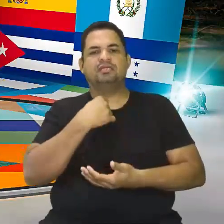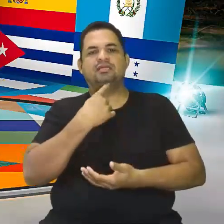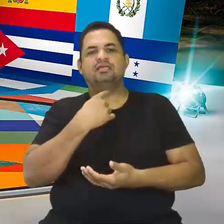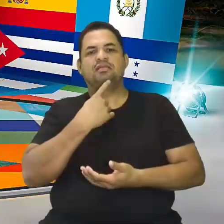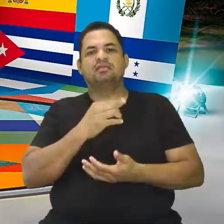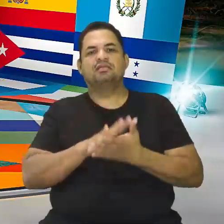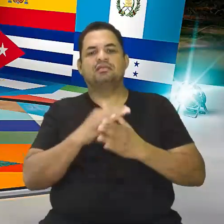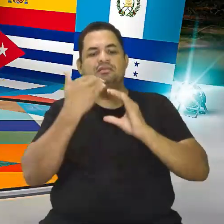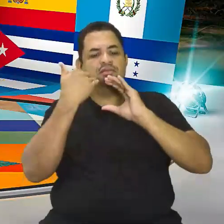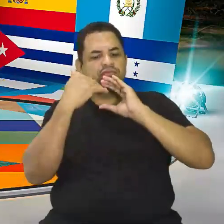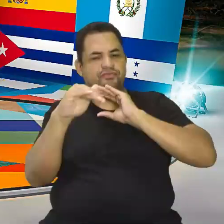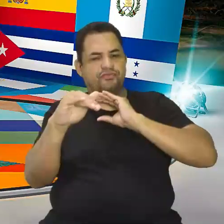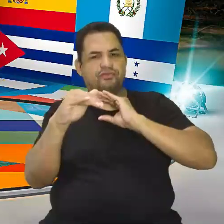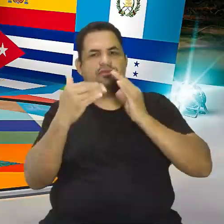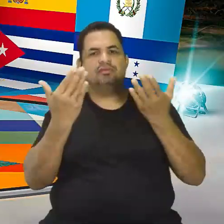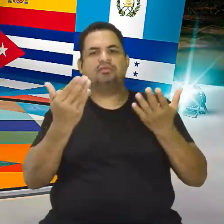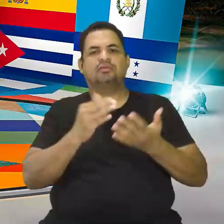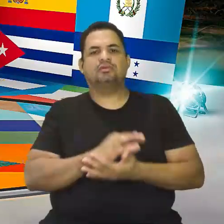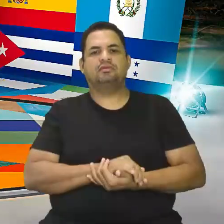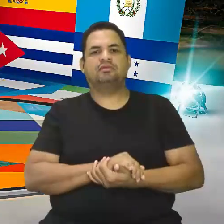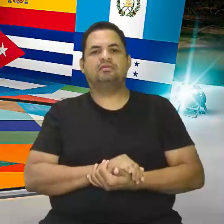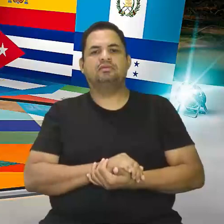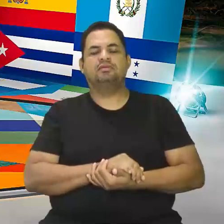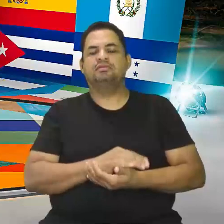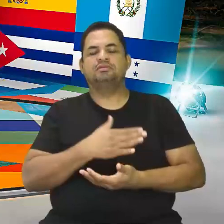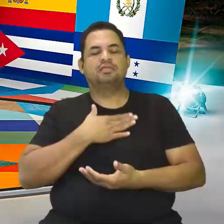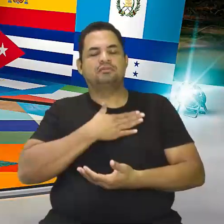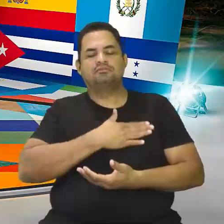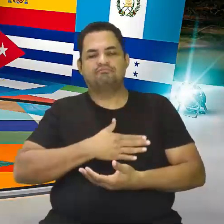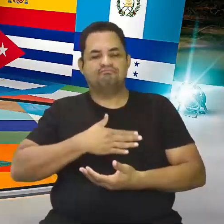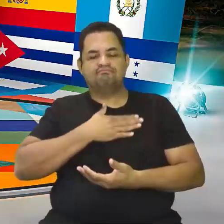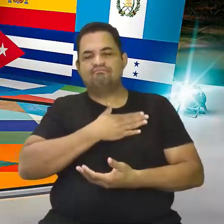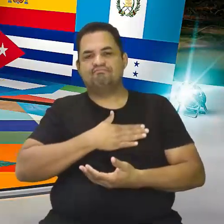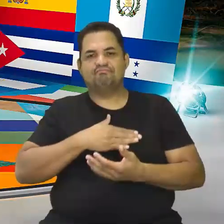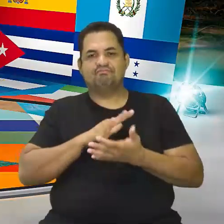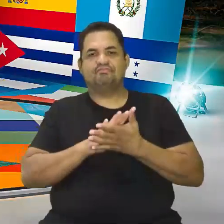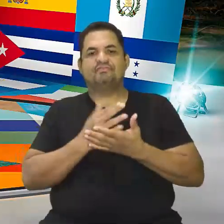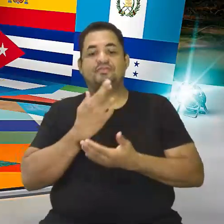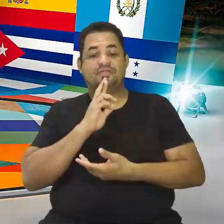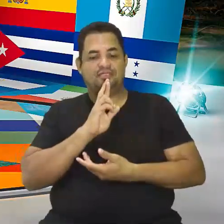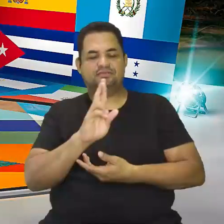dúvidas, manda as dúvidas para cá, que nós vamos ter o maior prazer em